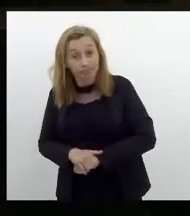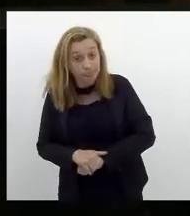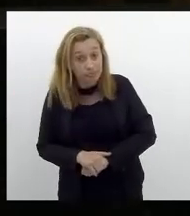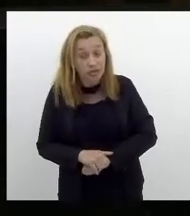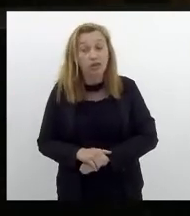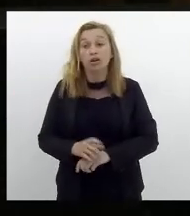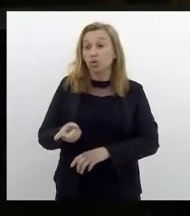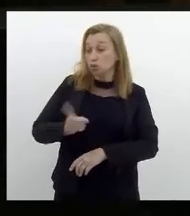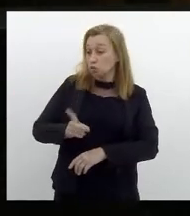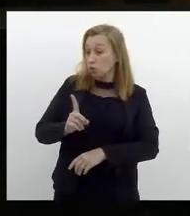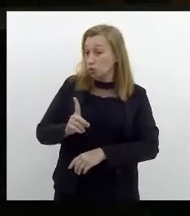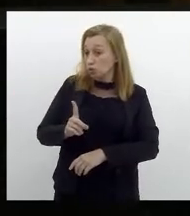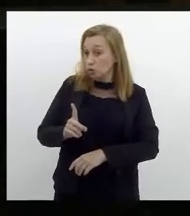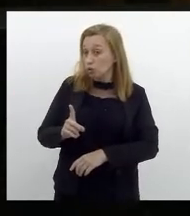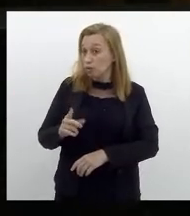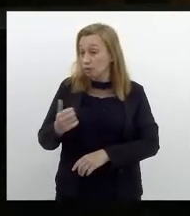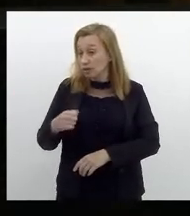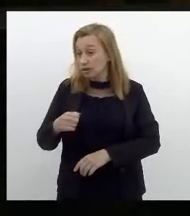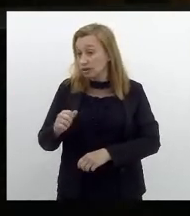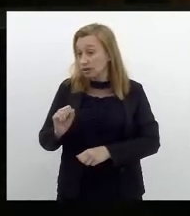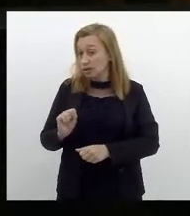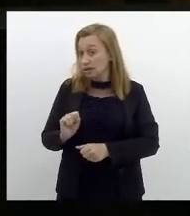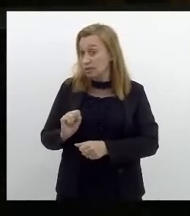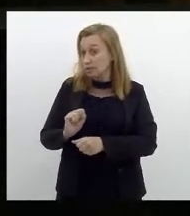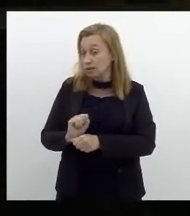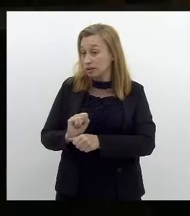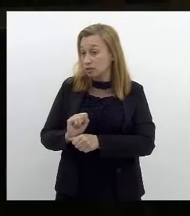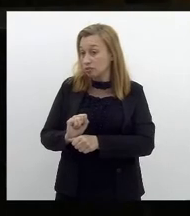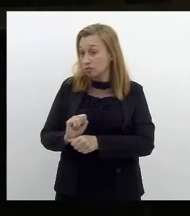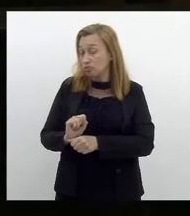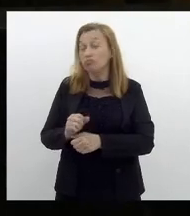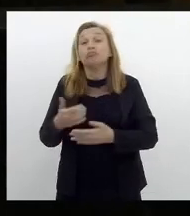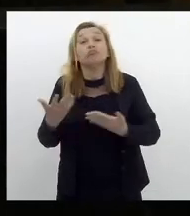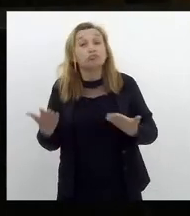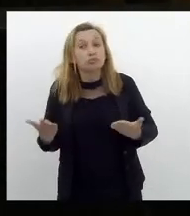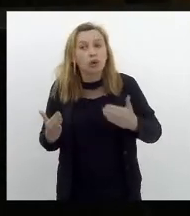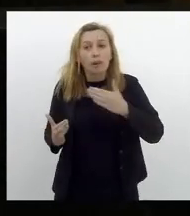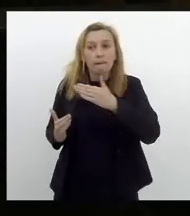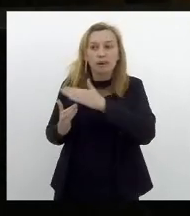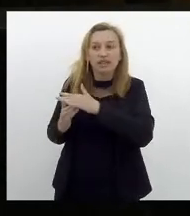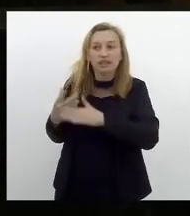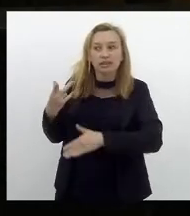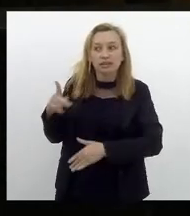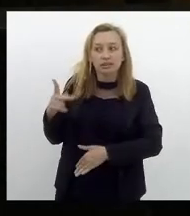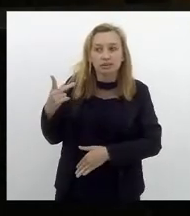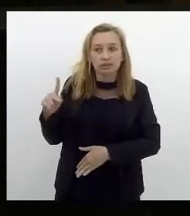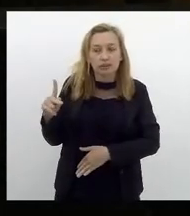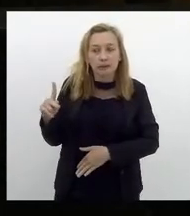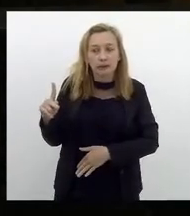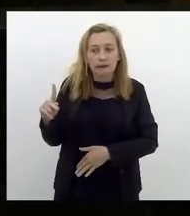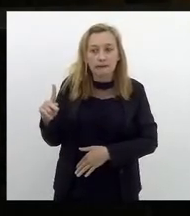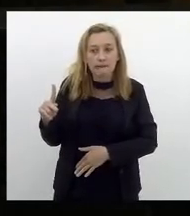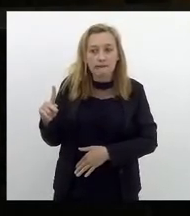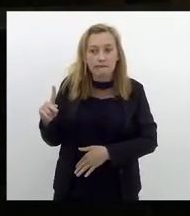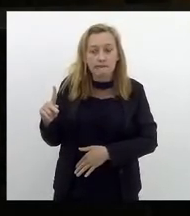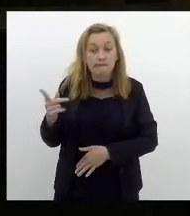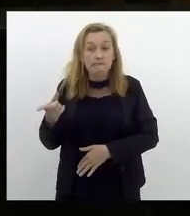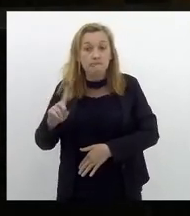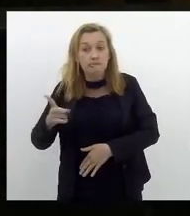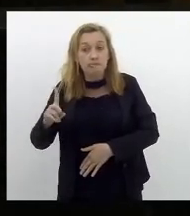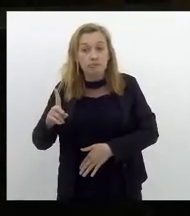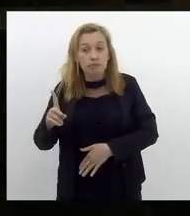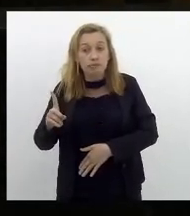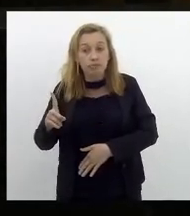o dólar tem que estar contido, né? Então, a meta dele é fazer com que o